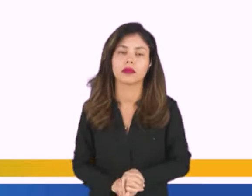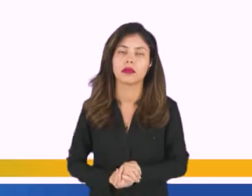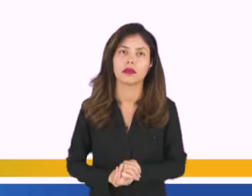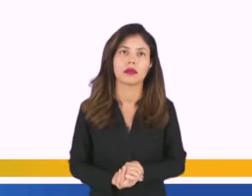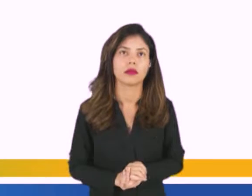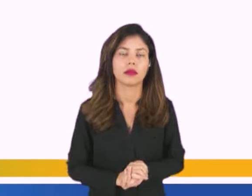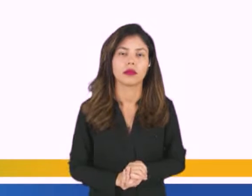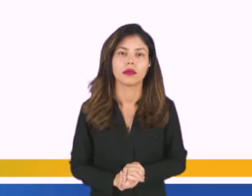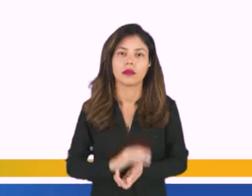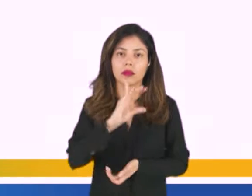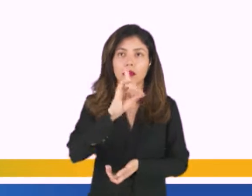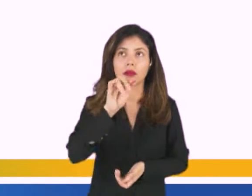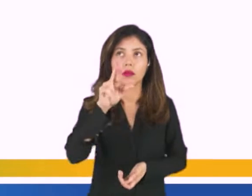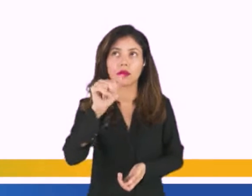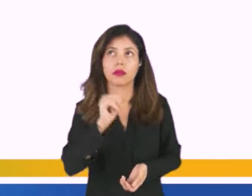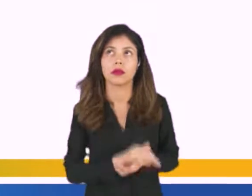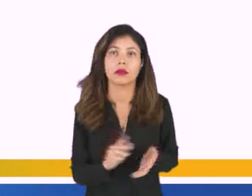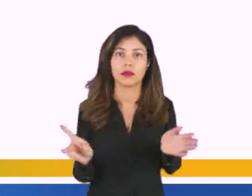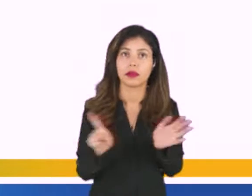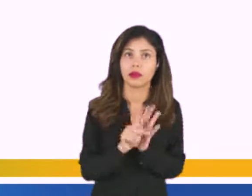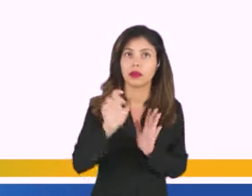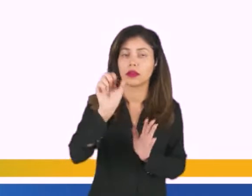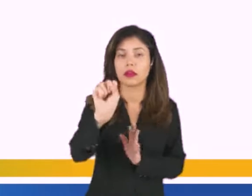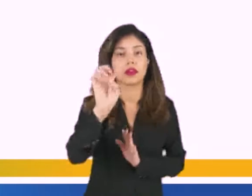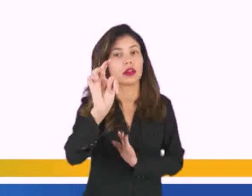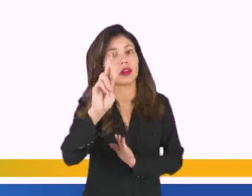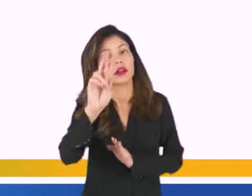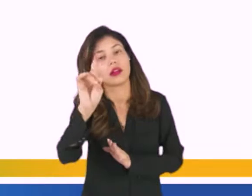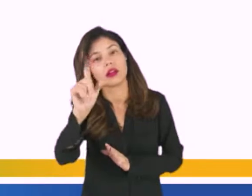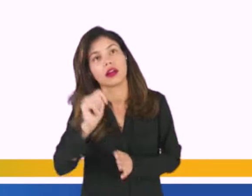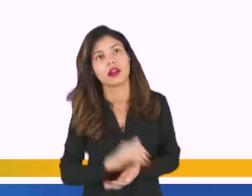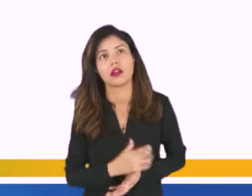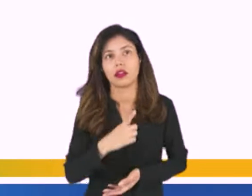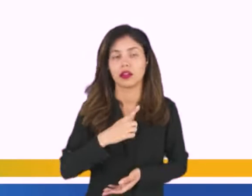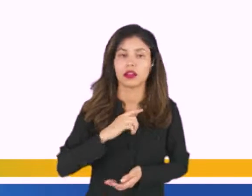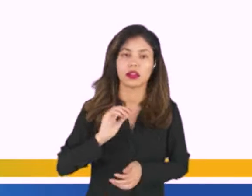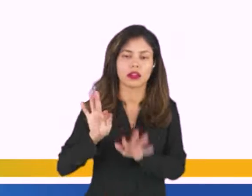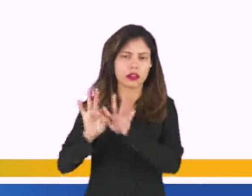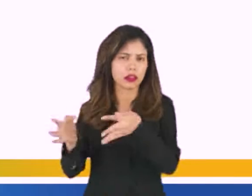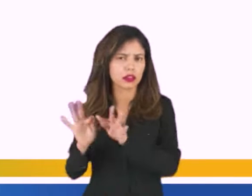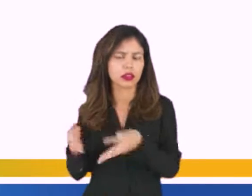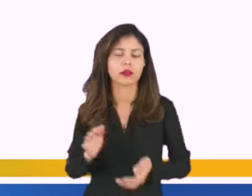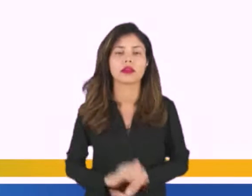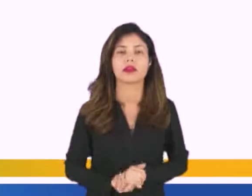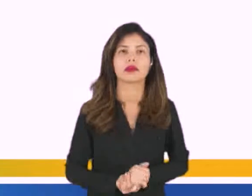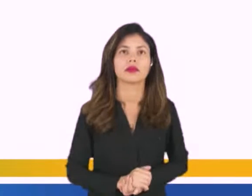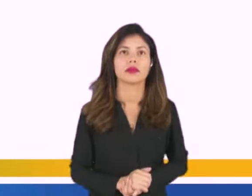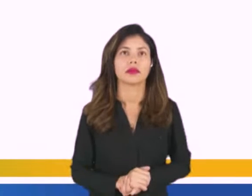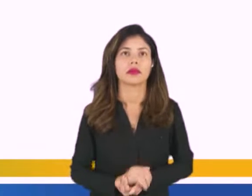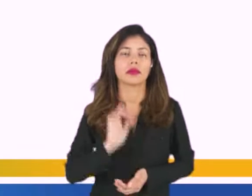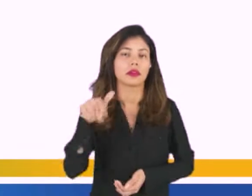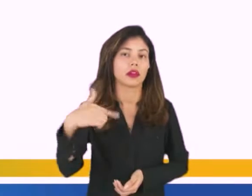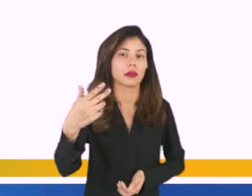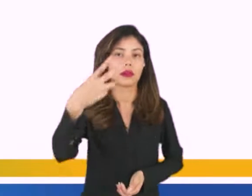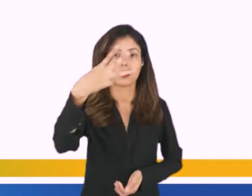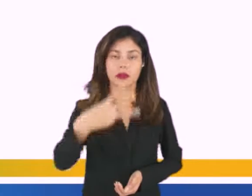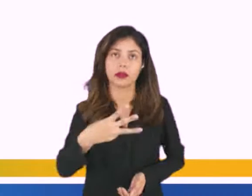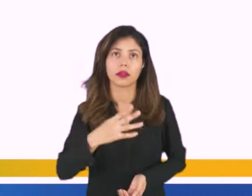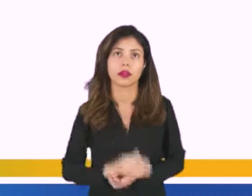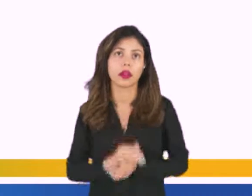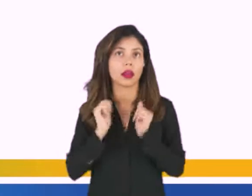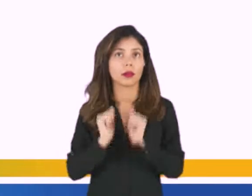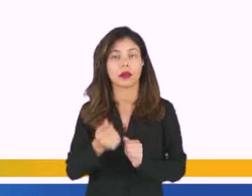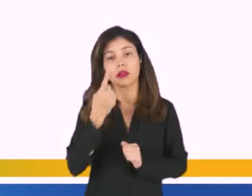de uma cadeia saturada, onde só tem simples ligações. Na próxima cadeia, você